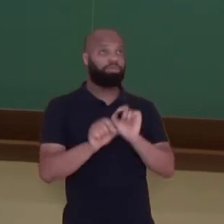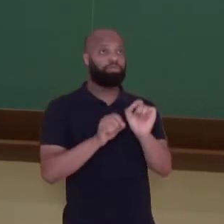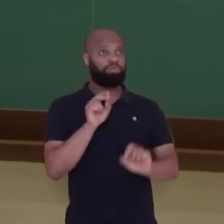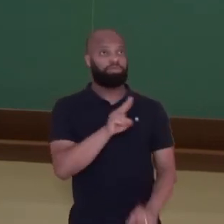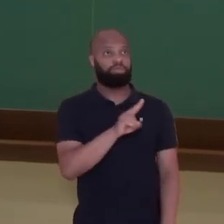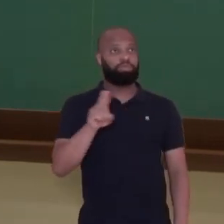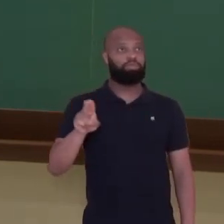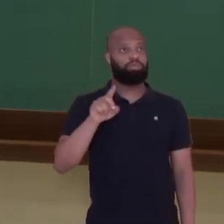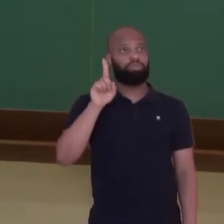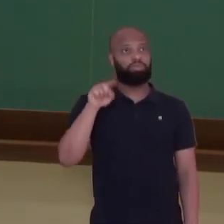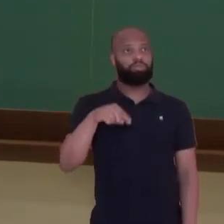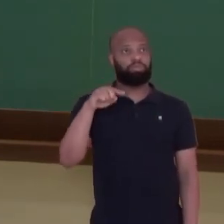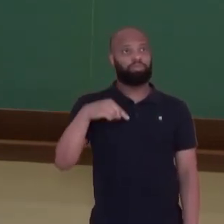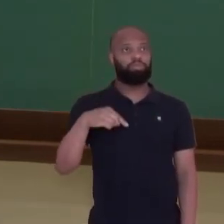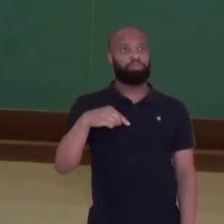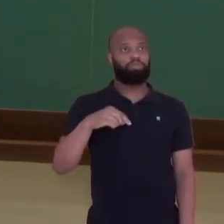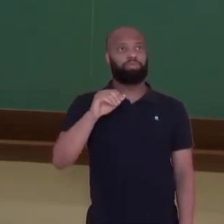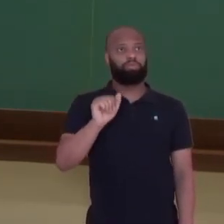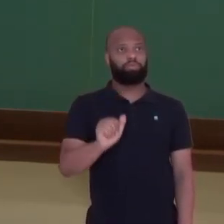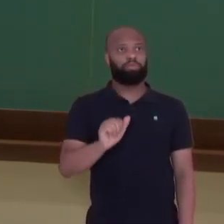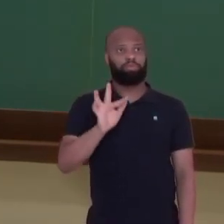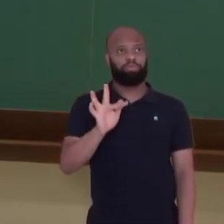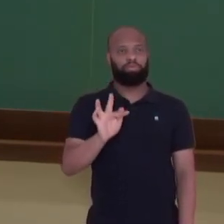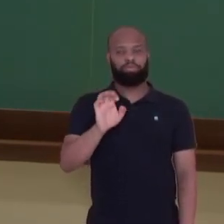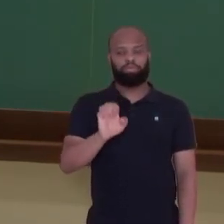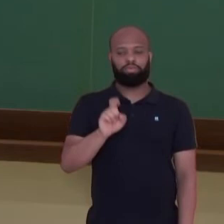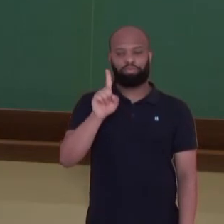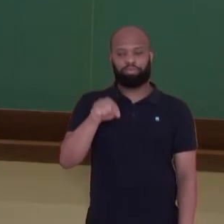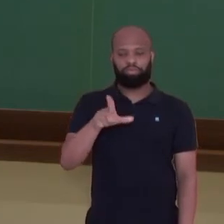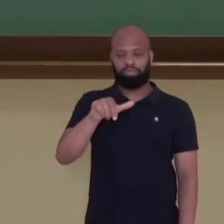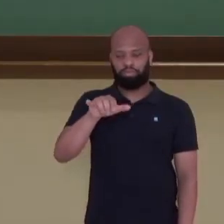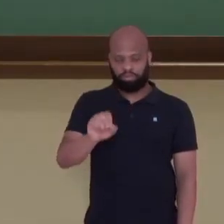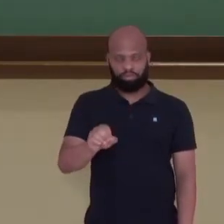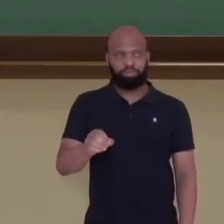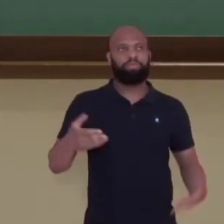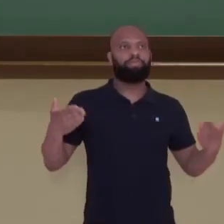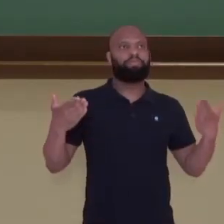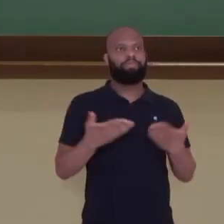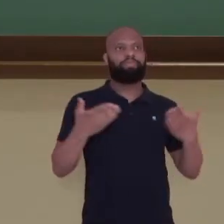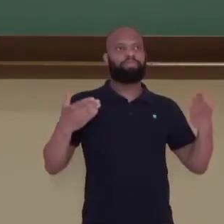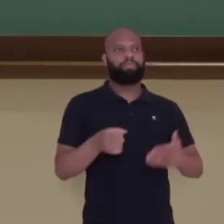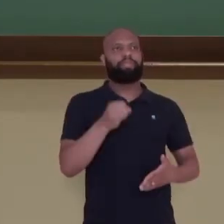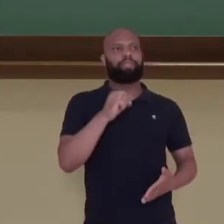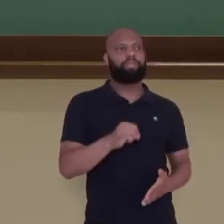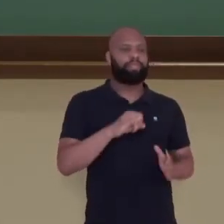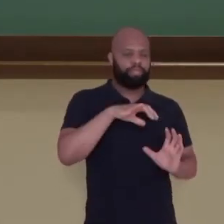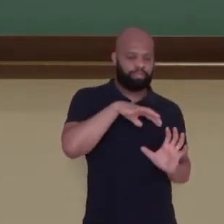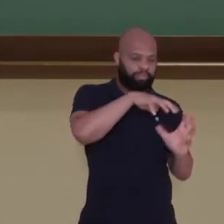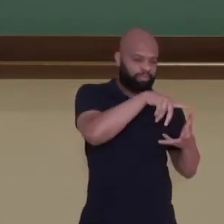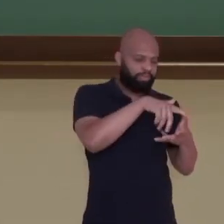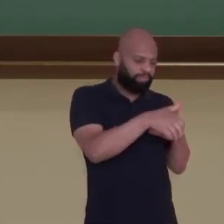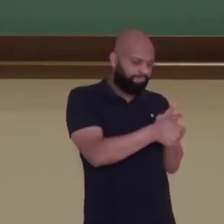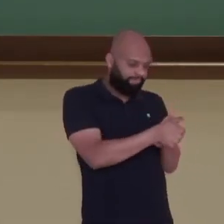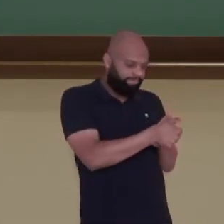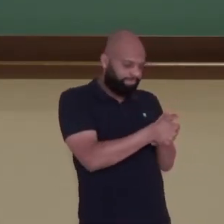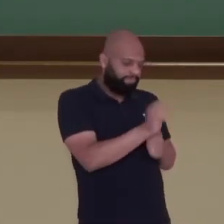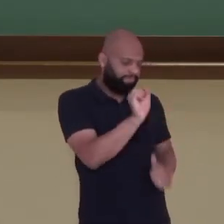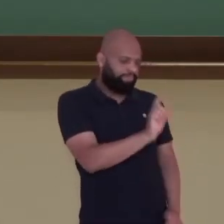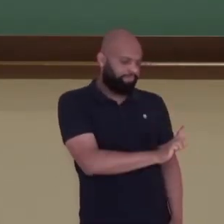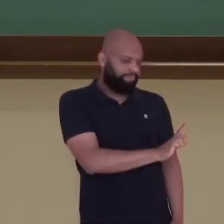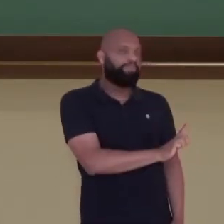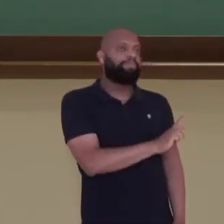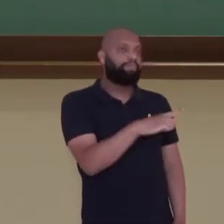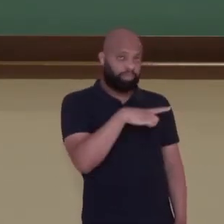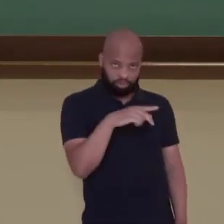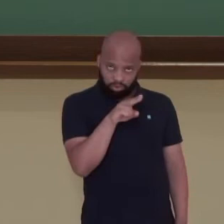esse afastamento de afélio. Tá bom, Fabiano. E quando a Terra está próxima? Tem